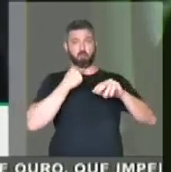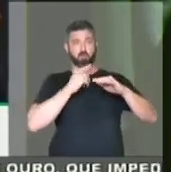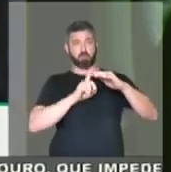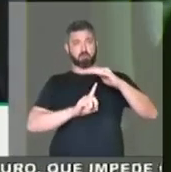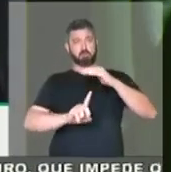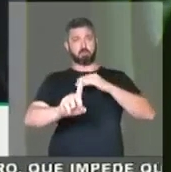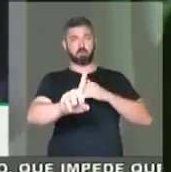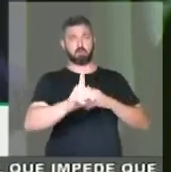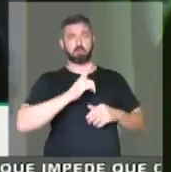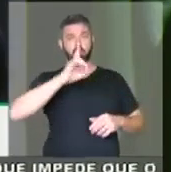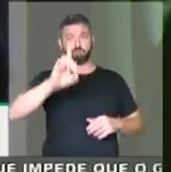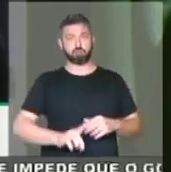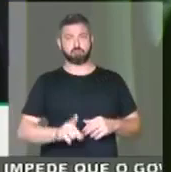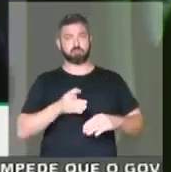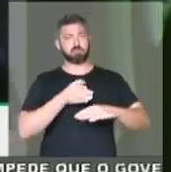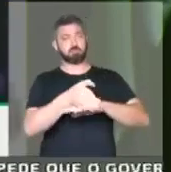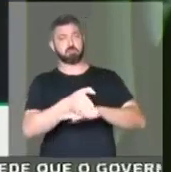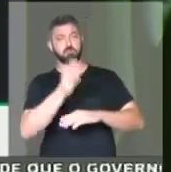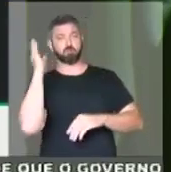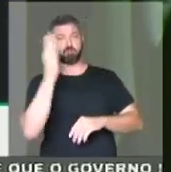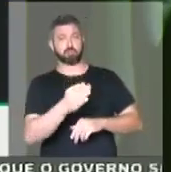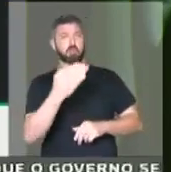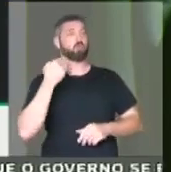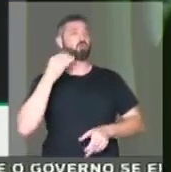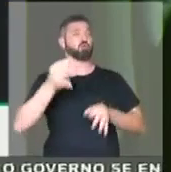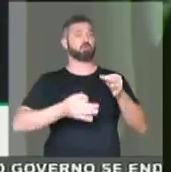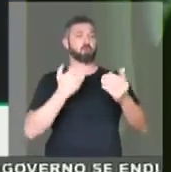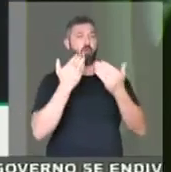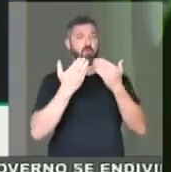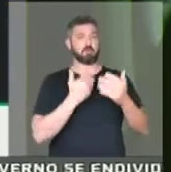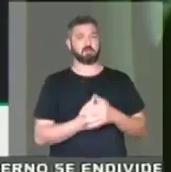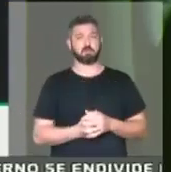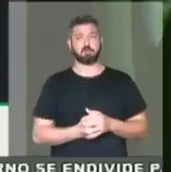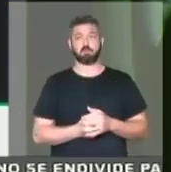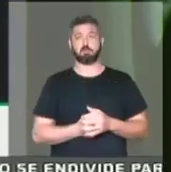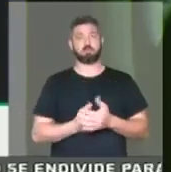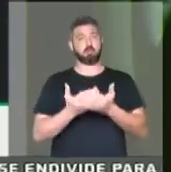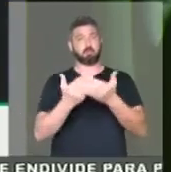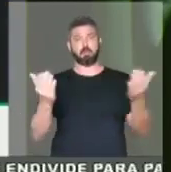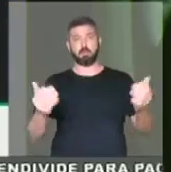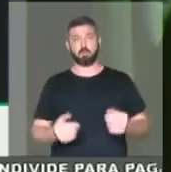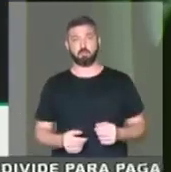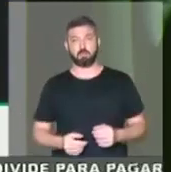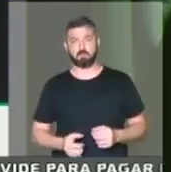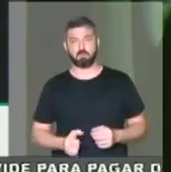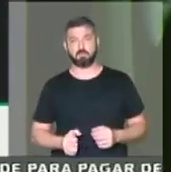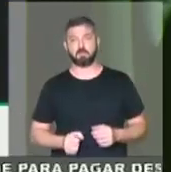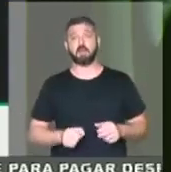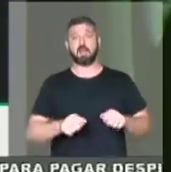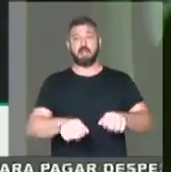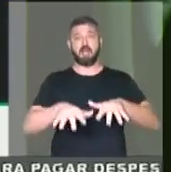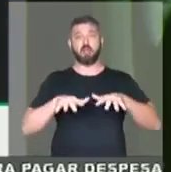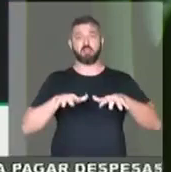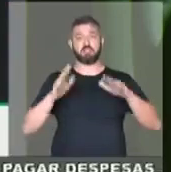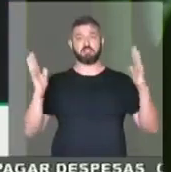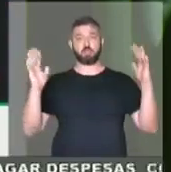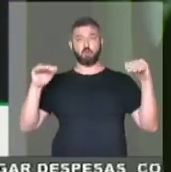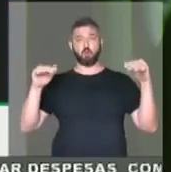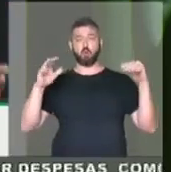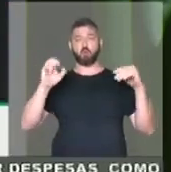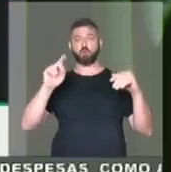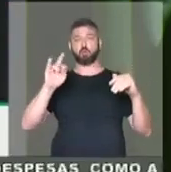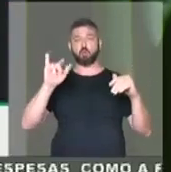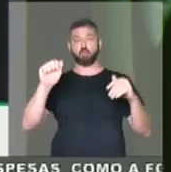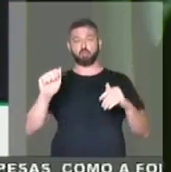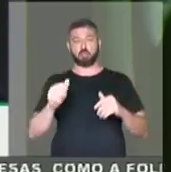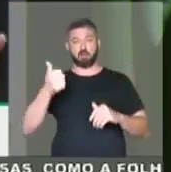pudesse ter o direito de ter acesso diretamente ao juiz. Isso foi derrotado. Queriam acabar com a audiência de custódia, num país